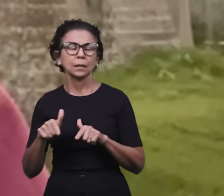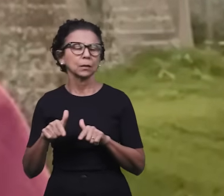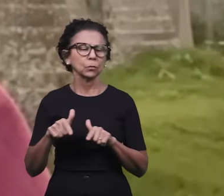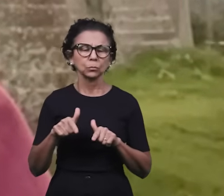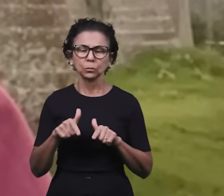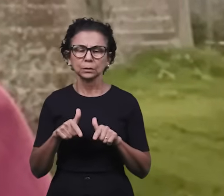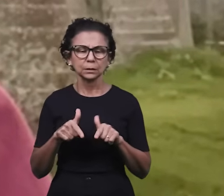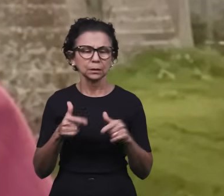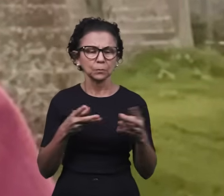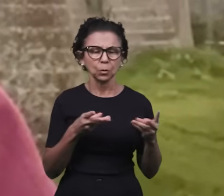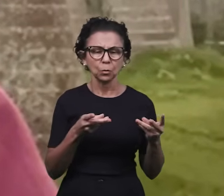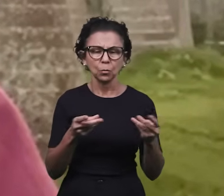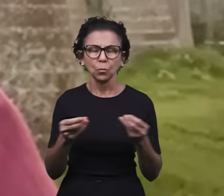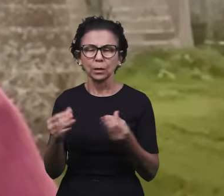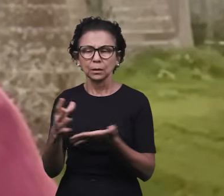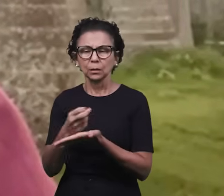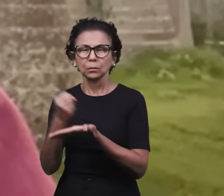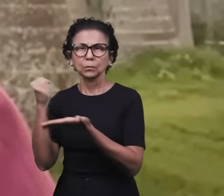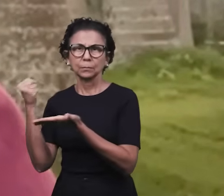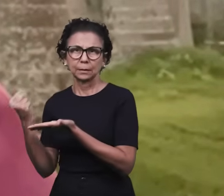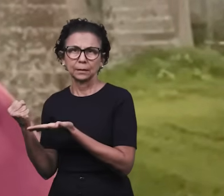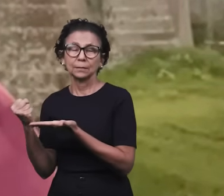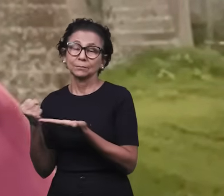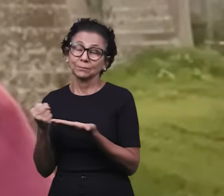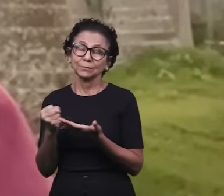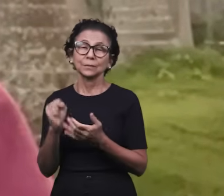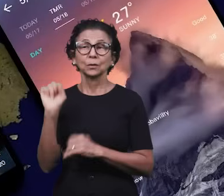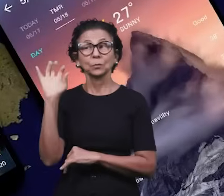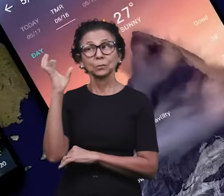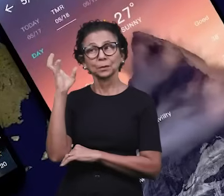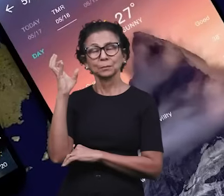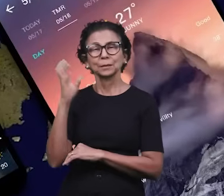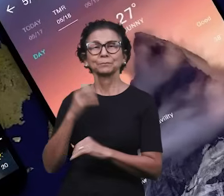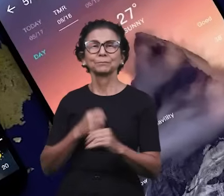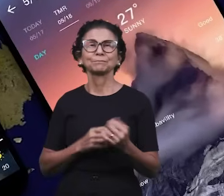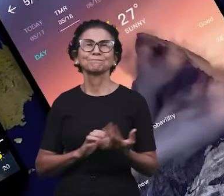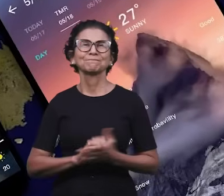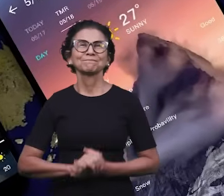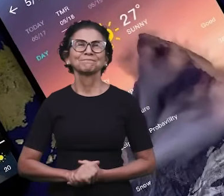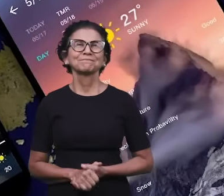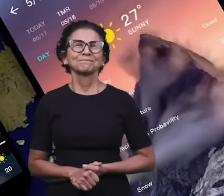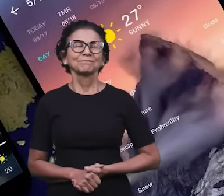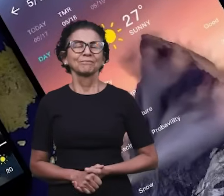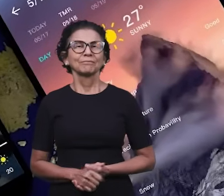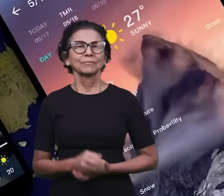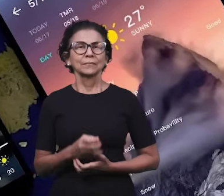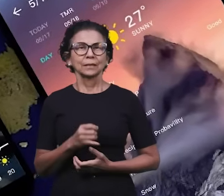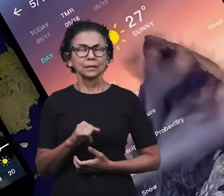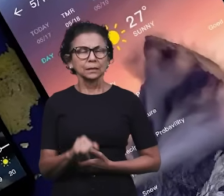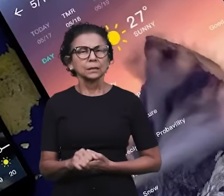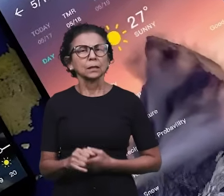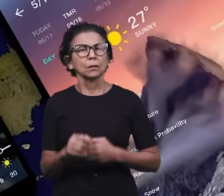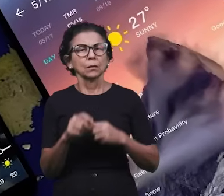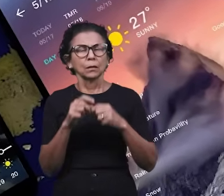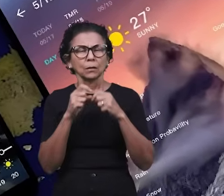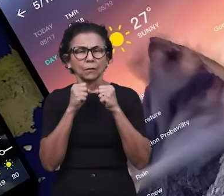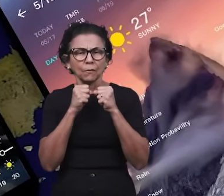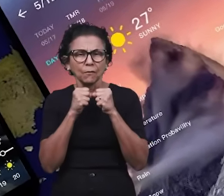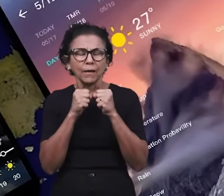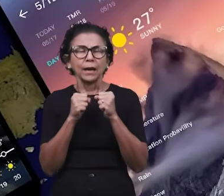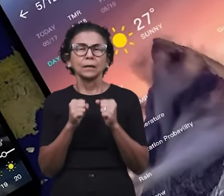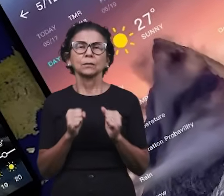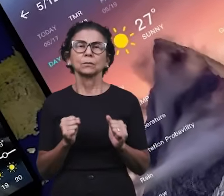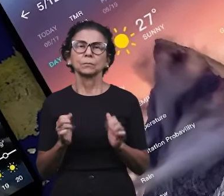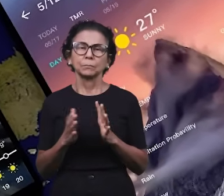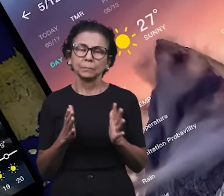uma hortaliça em melhor qualidade, devido ao clima, né? Mesmo no inverno, se souber trabalhar, a terra